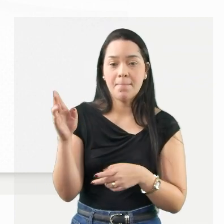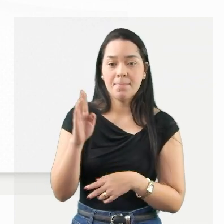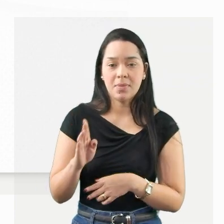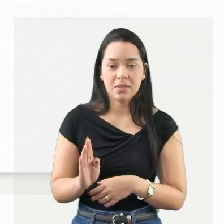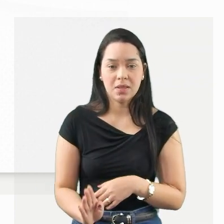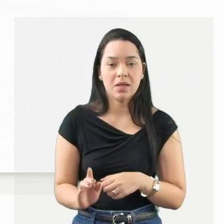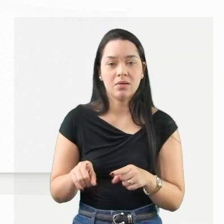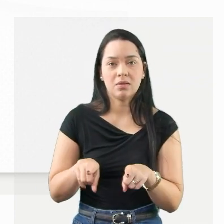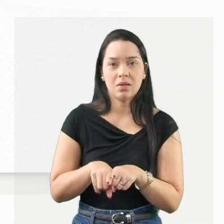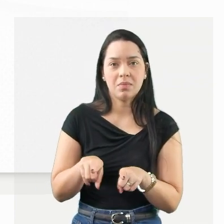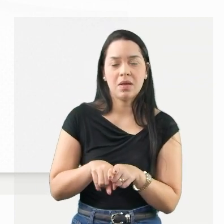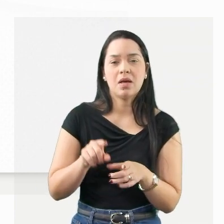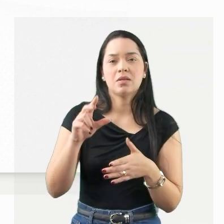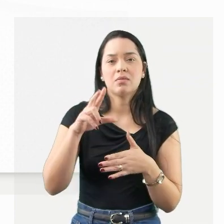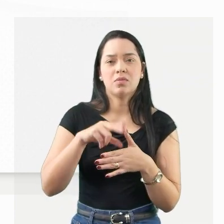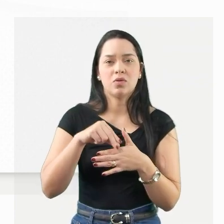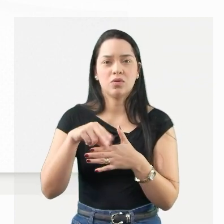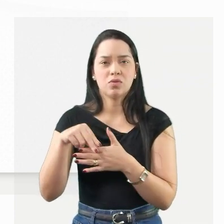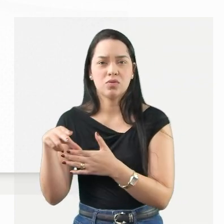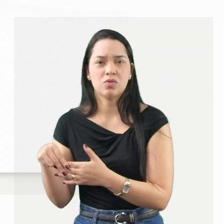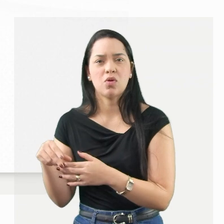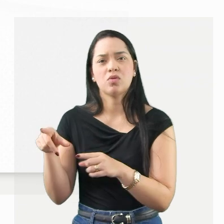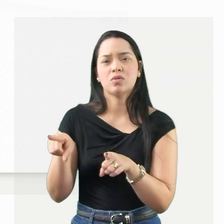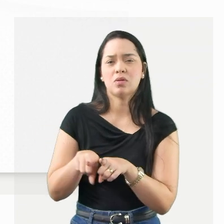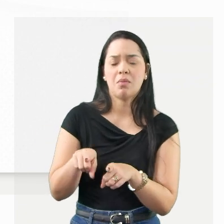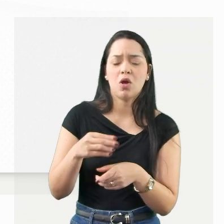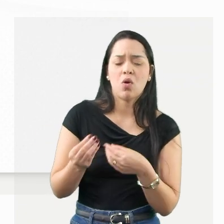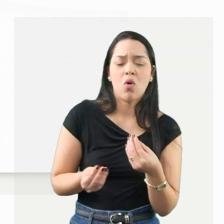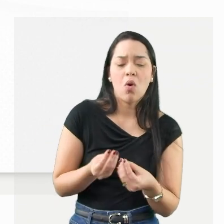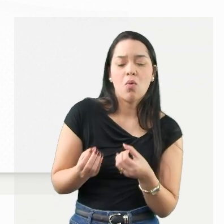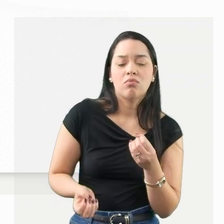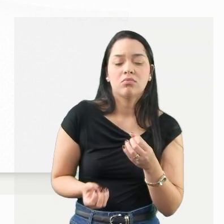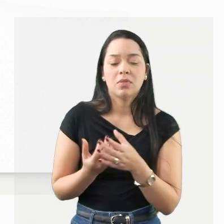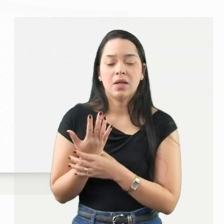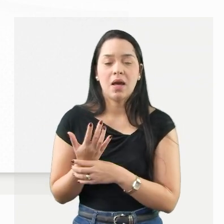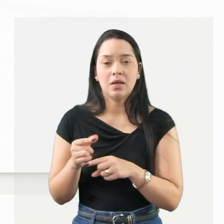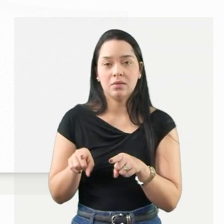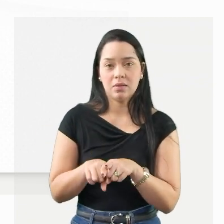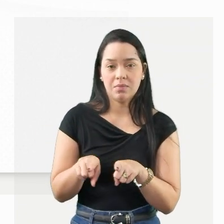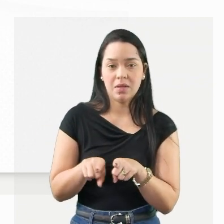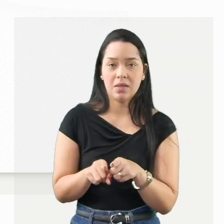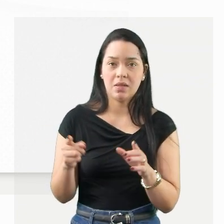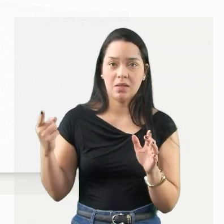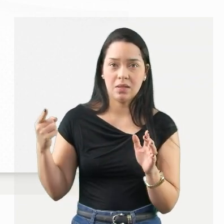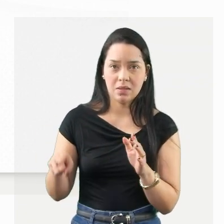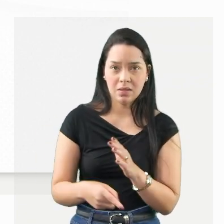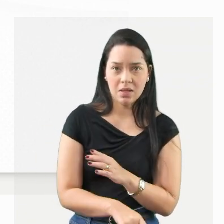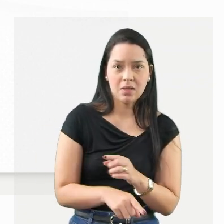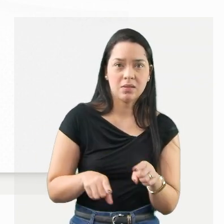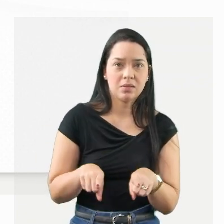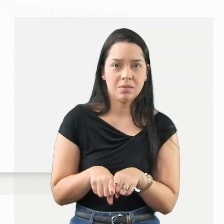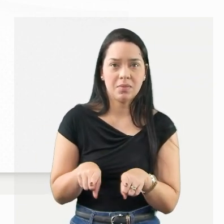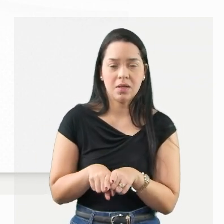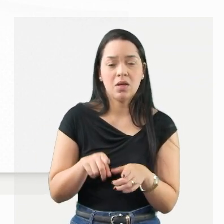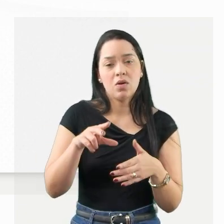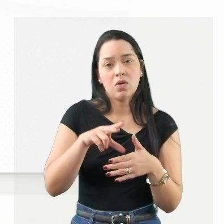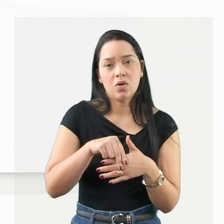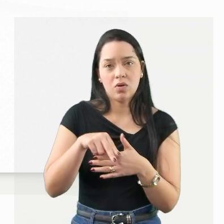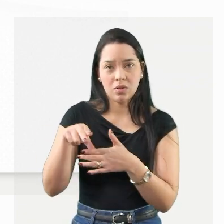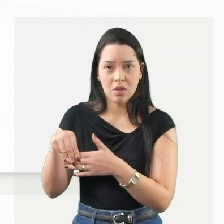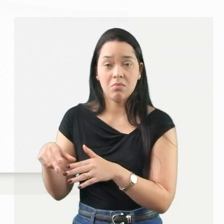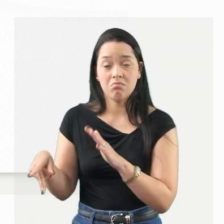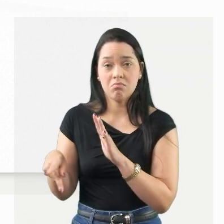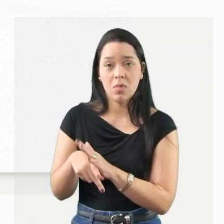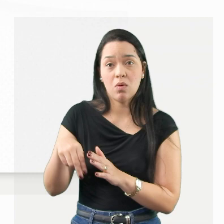As produções, a forma de circulação, a forma muito intensa que a gente verifica o cordel é no